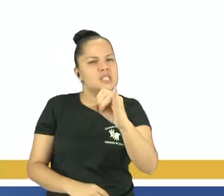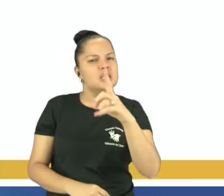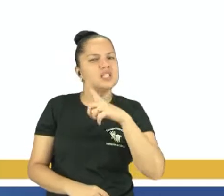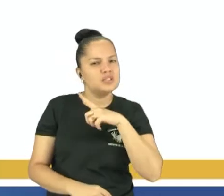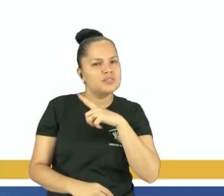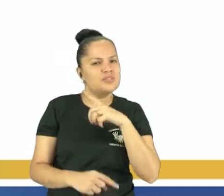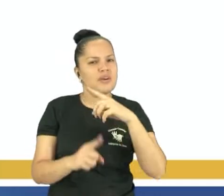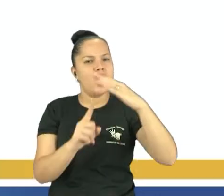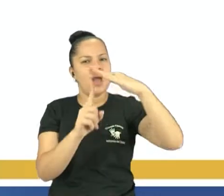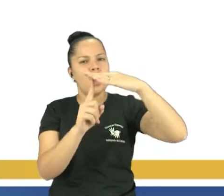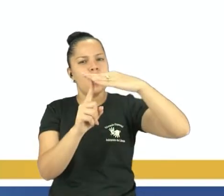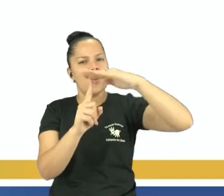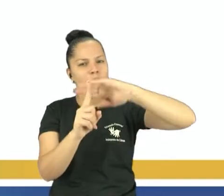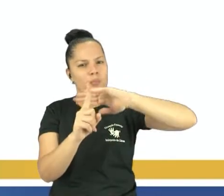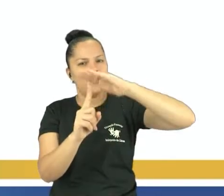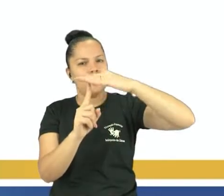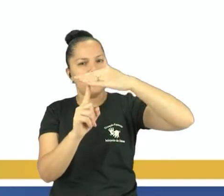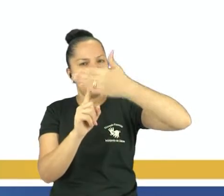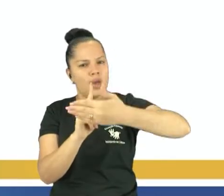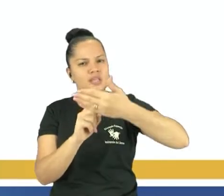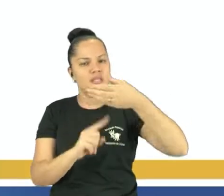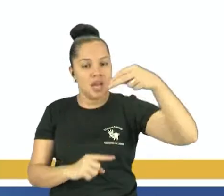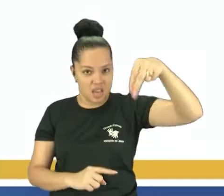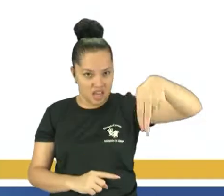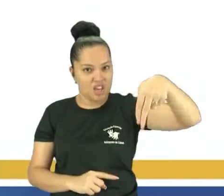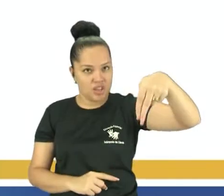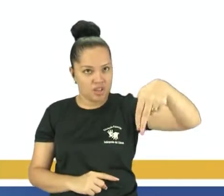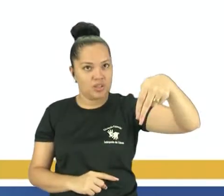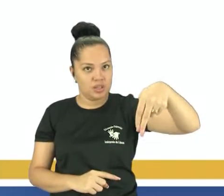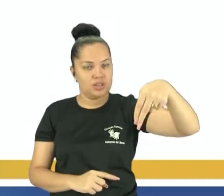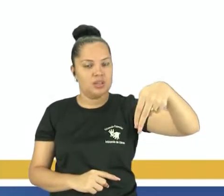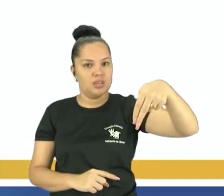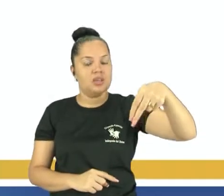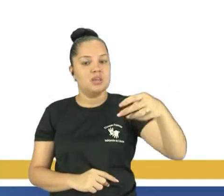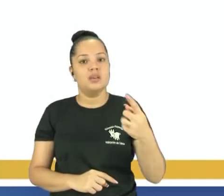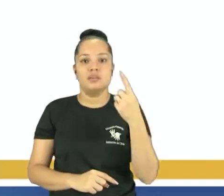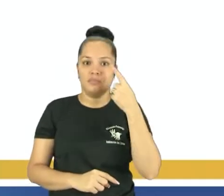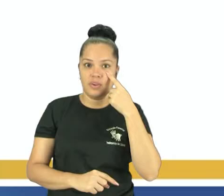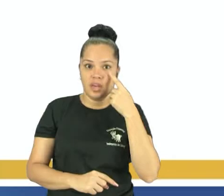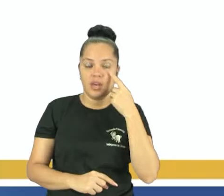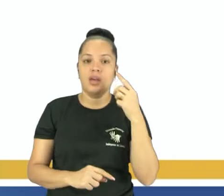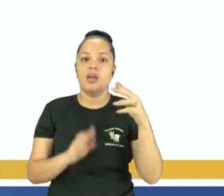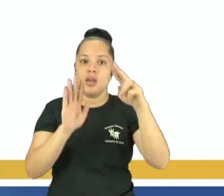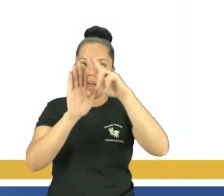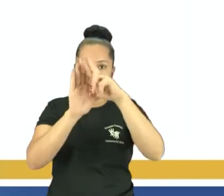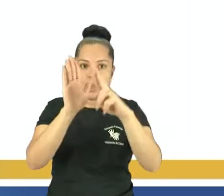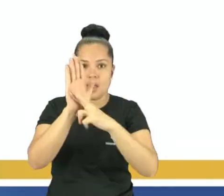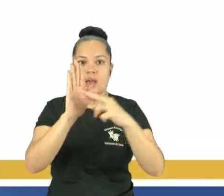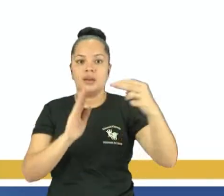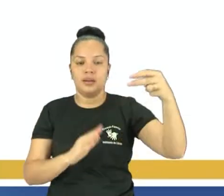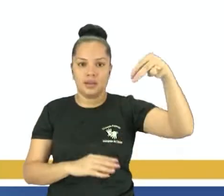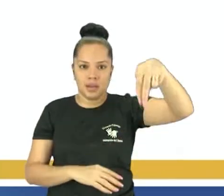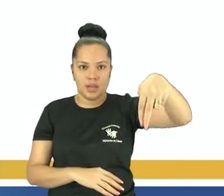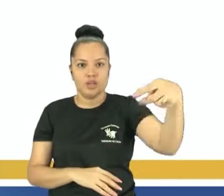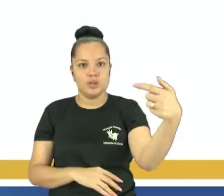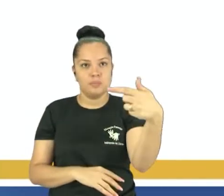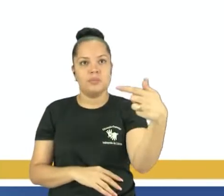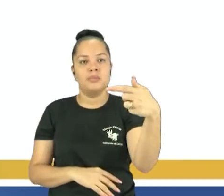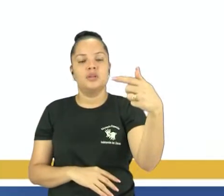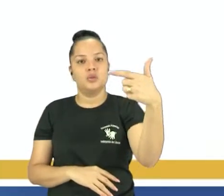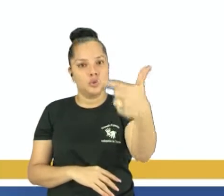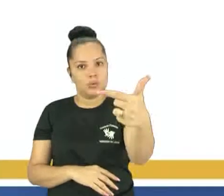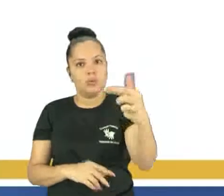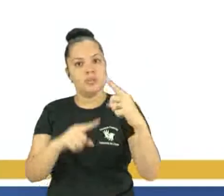aí a soma dos seus ângulos internos? Então, quando ele tem N lados, eu vou sempre utilizar a fórmula N menos 2